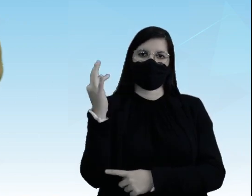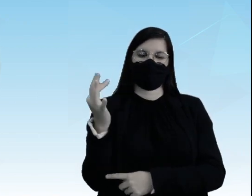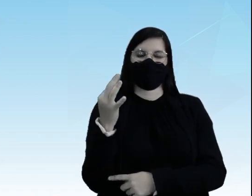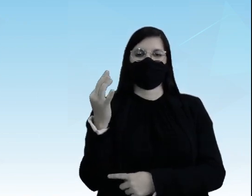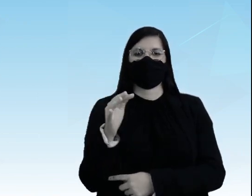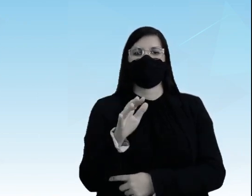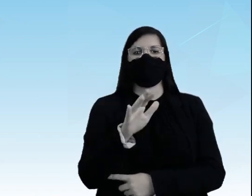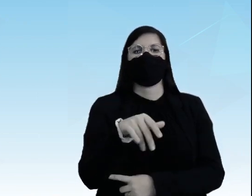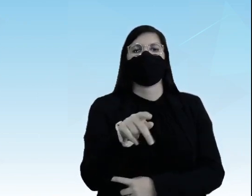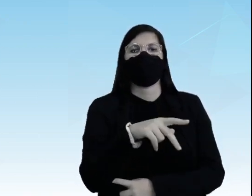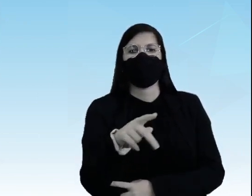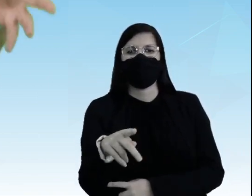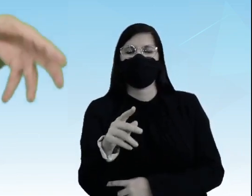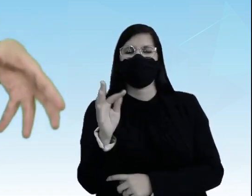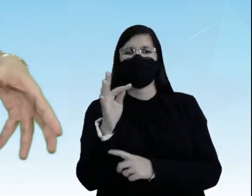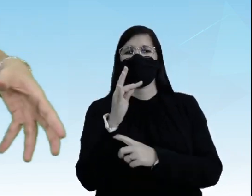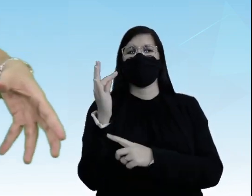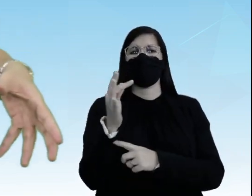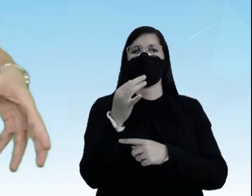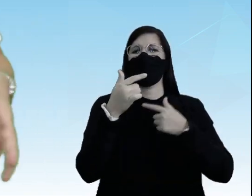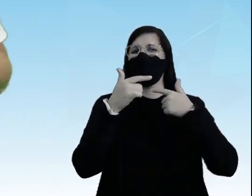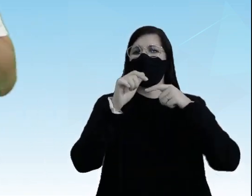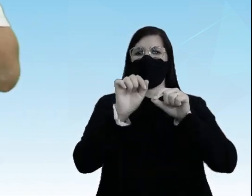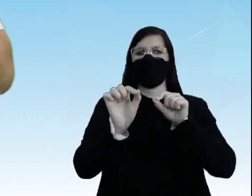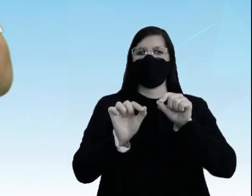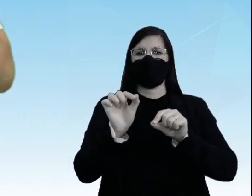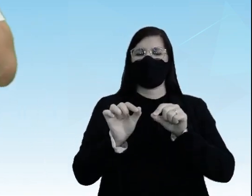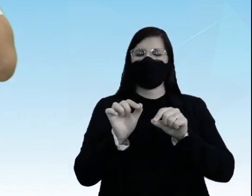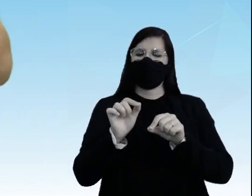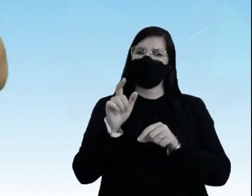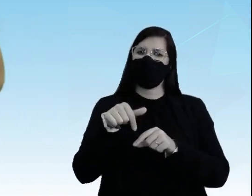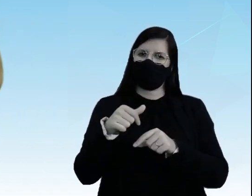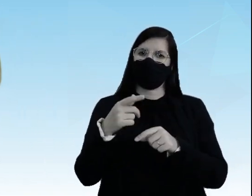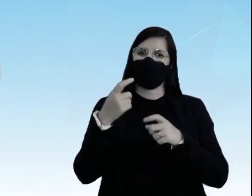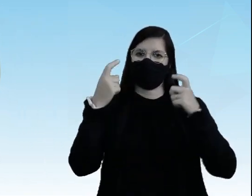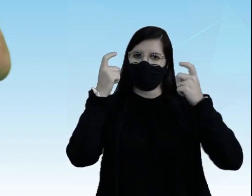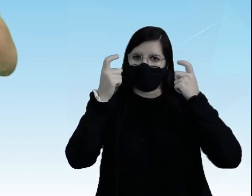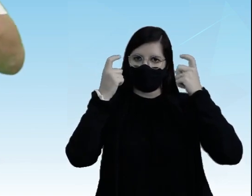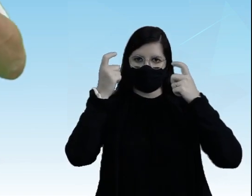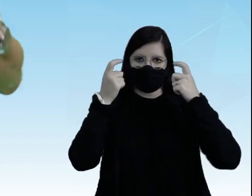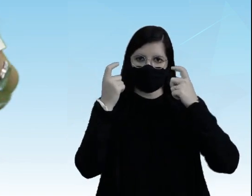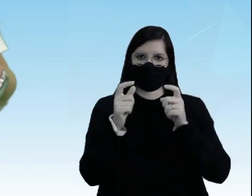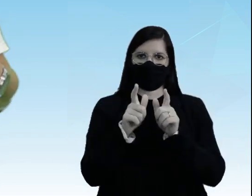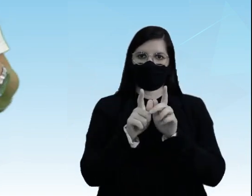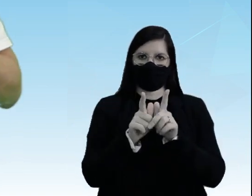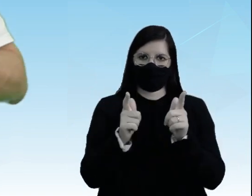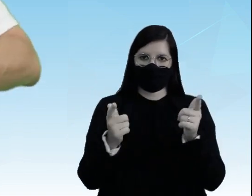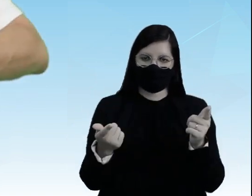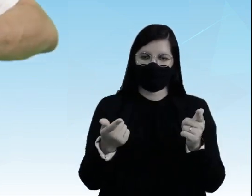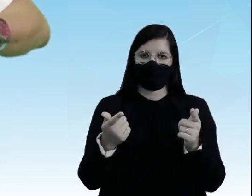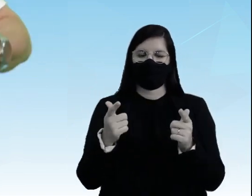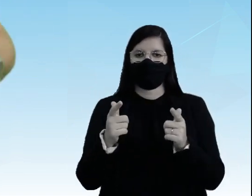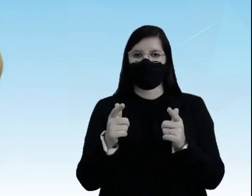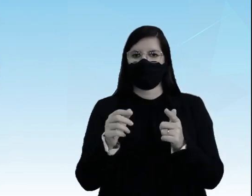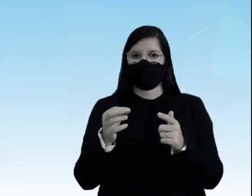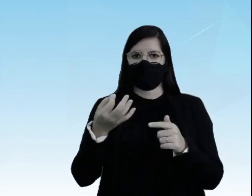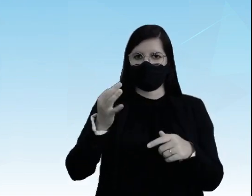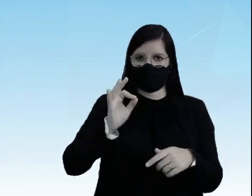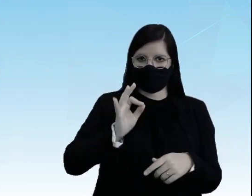diz, professor, o que é uma linguagem mais formal? É aquela que a gente se preocupa com a gramática, com a